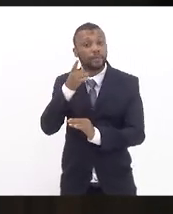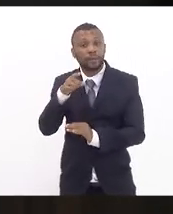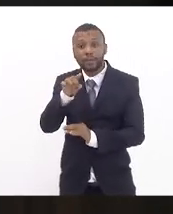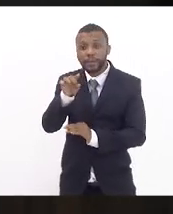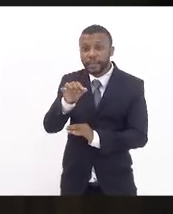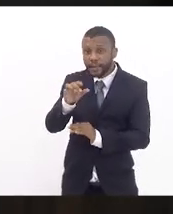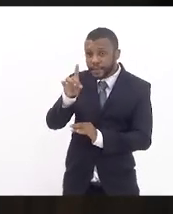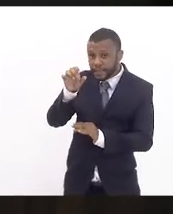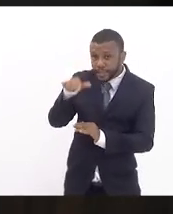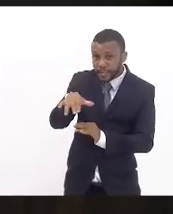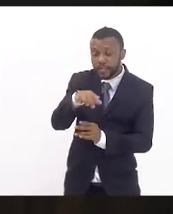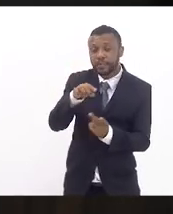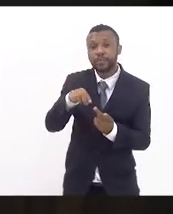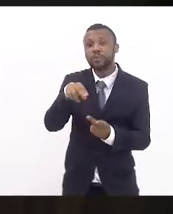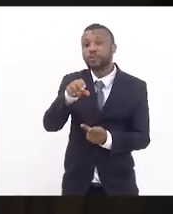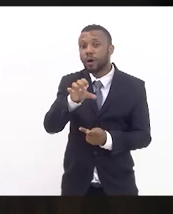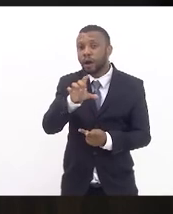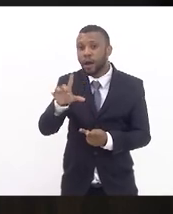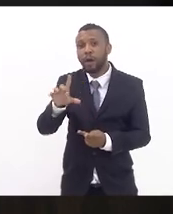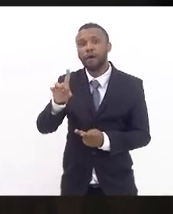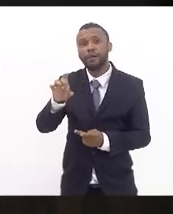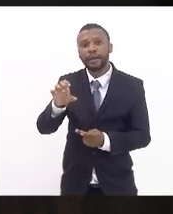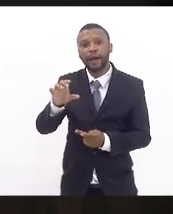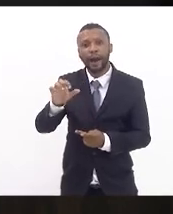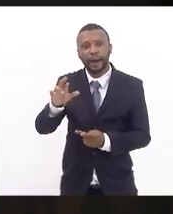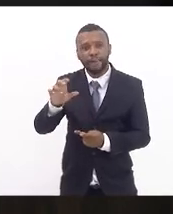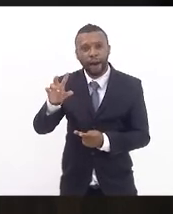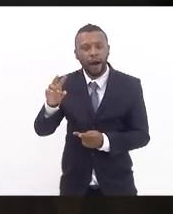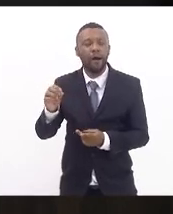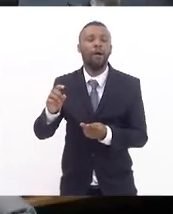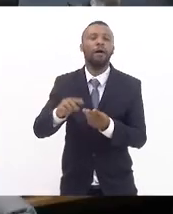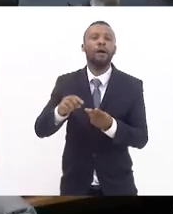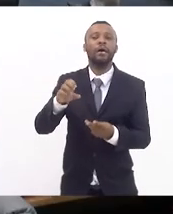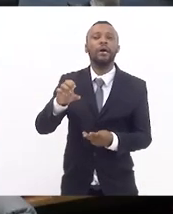deputado Noel de Carvalho, deputado Eliomar Coelho.